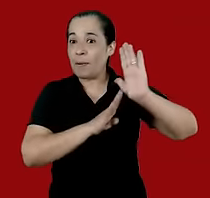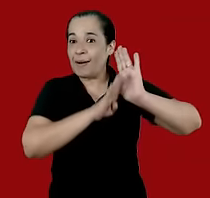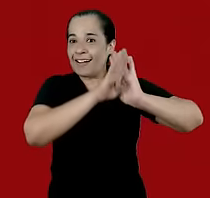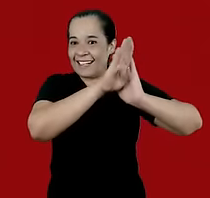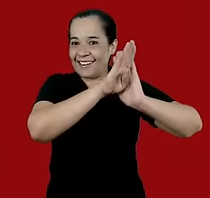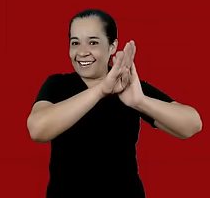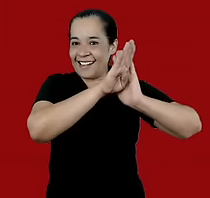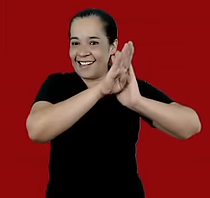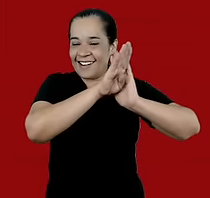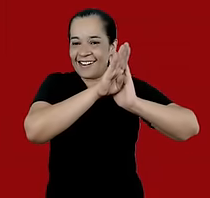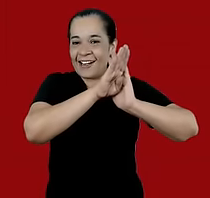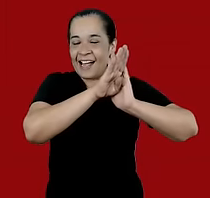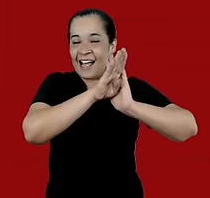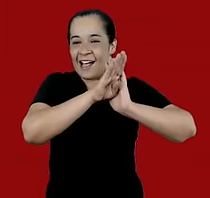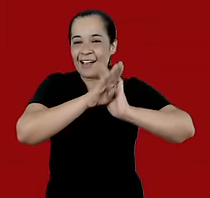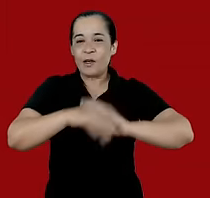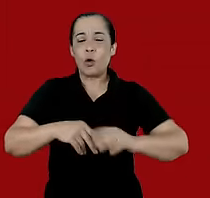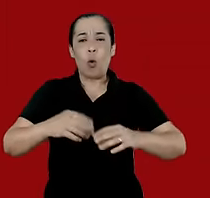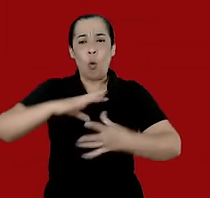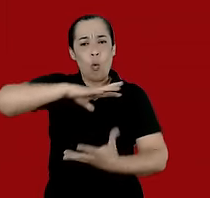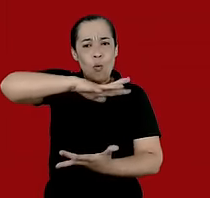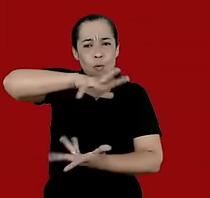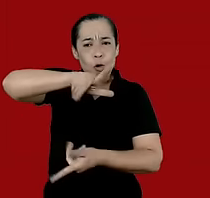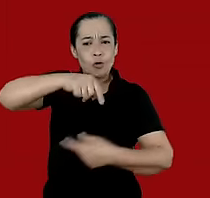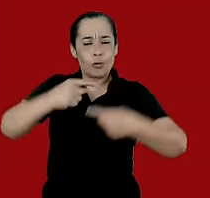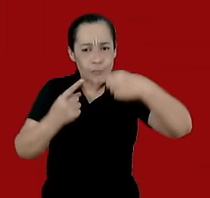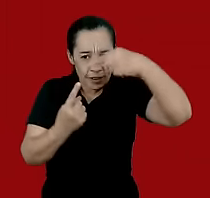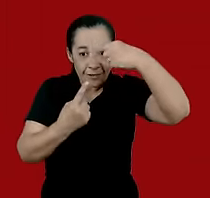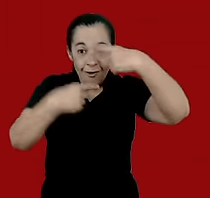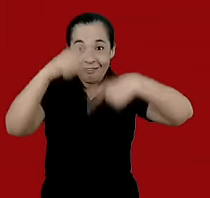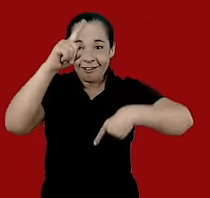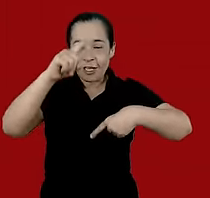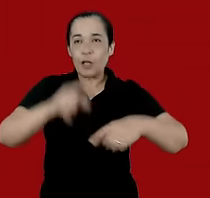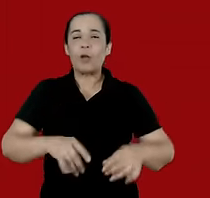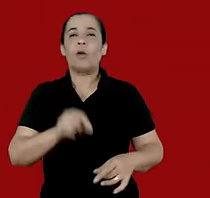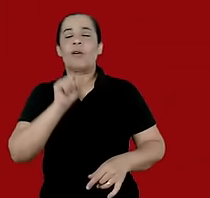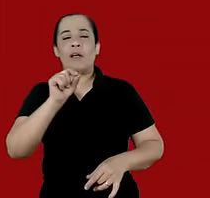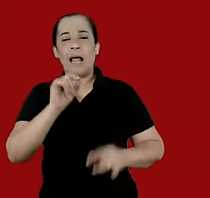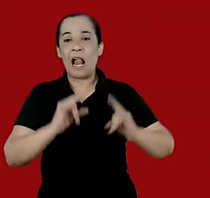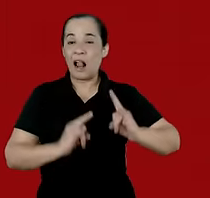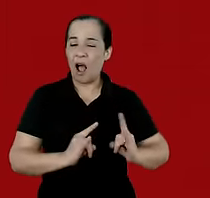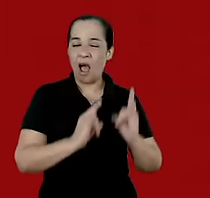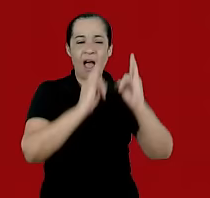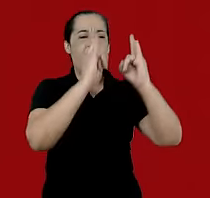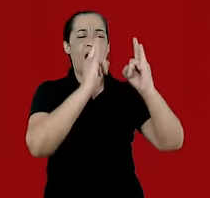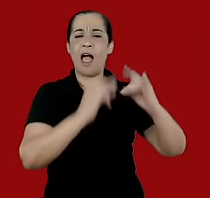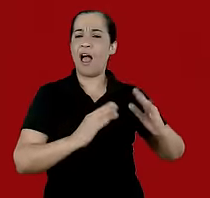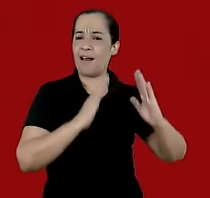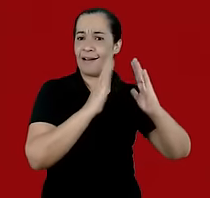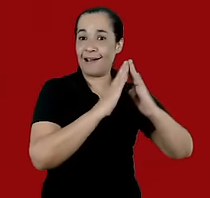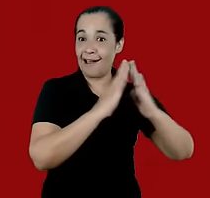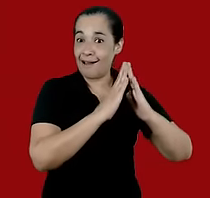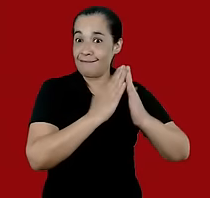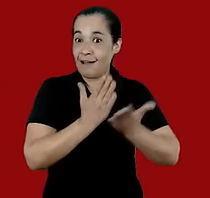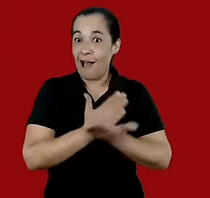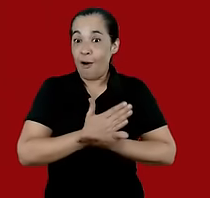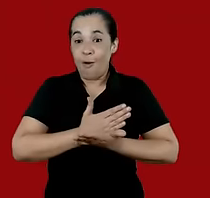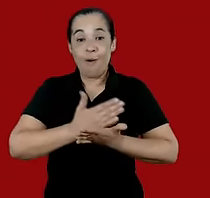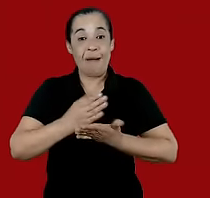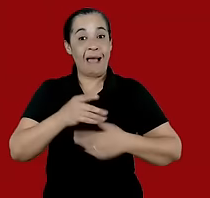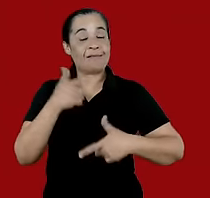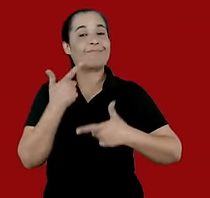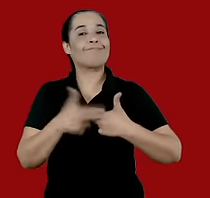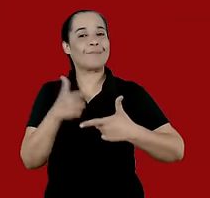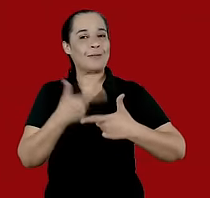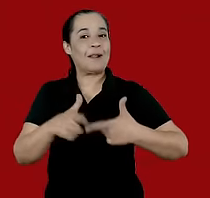países principalmente no mundo desenvolvido tá muito ligado à parte imobiliária que a parte Imobiliária começar a sofrer ia começar a ter uma queda de preço